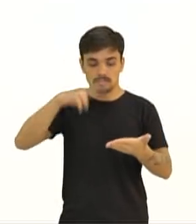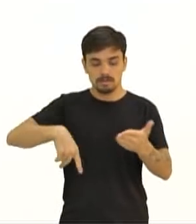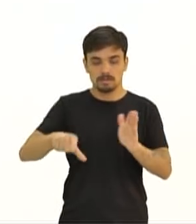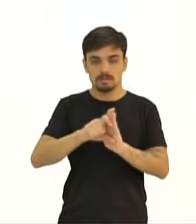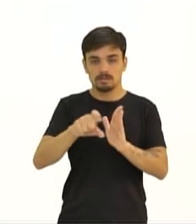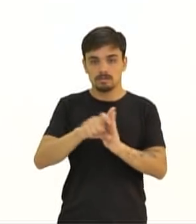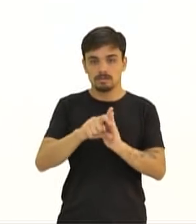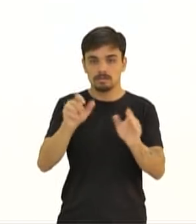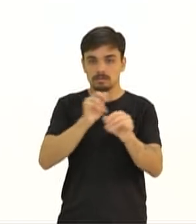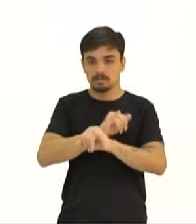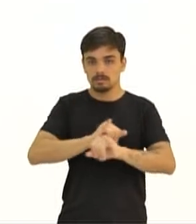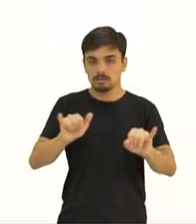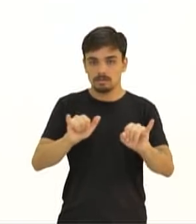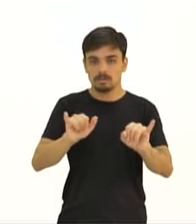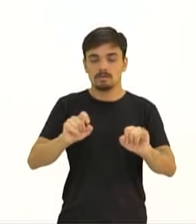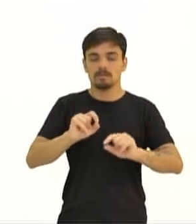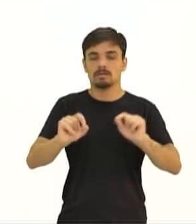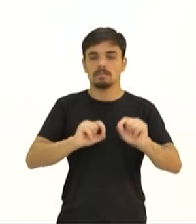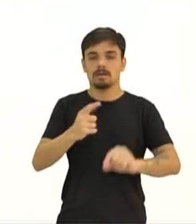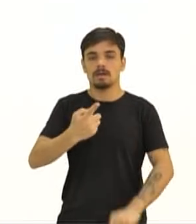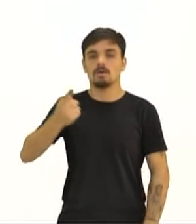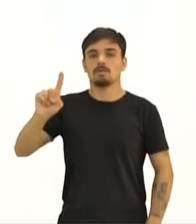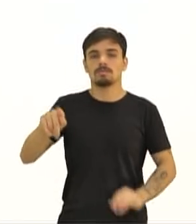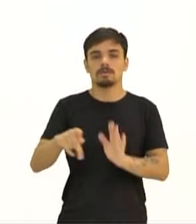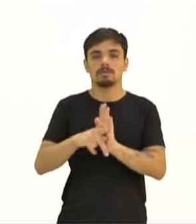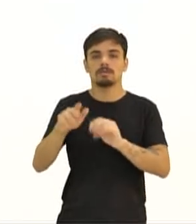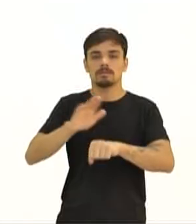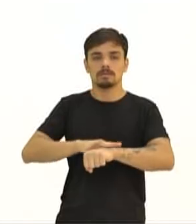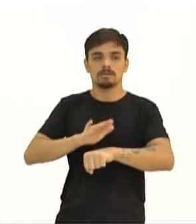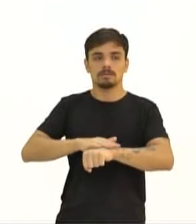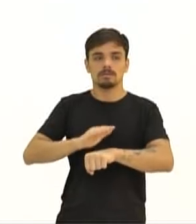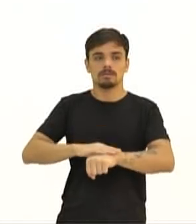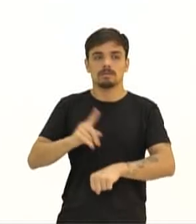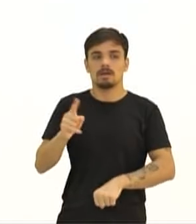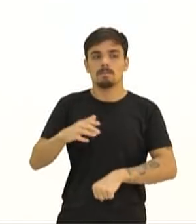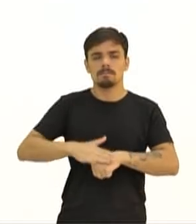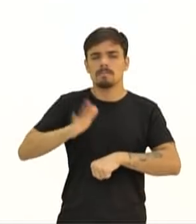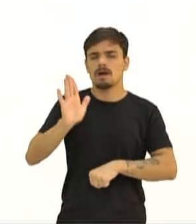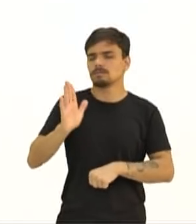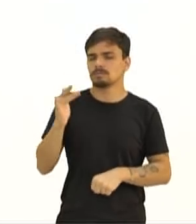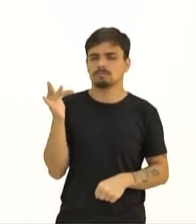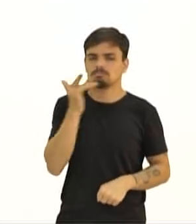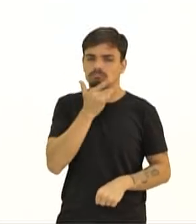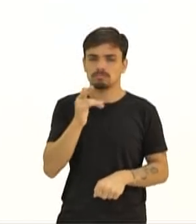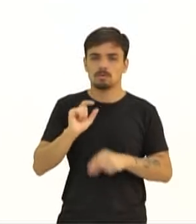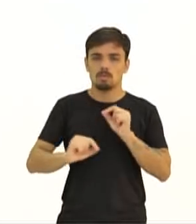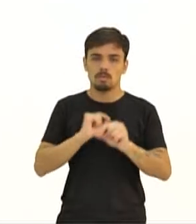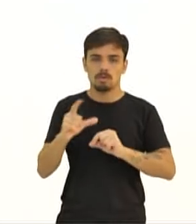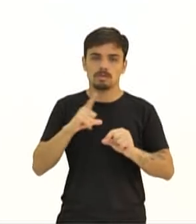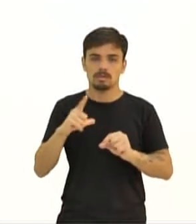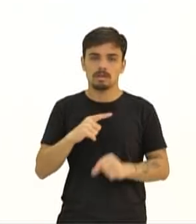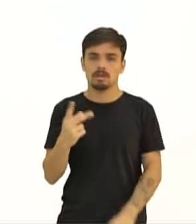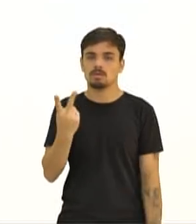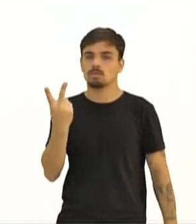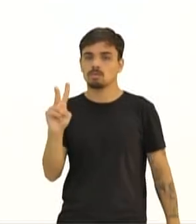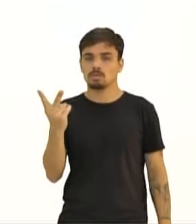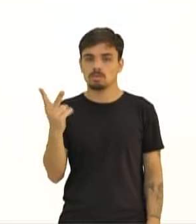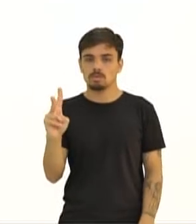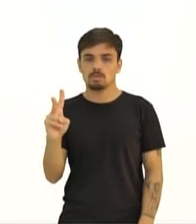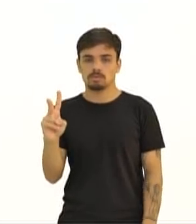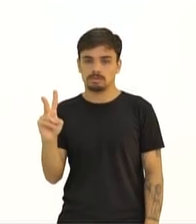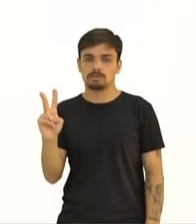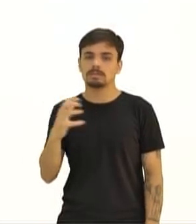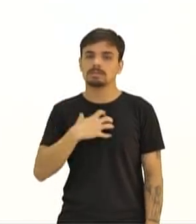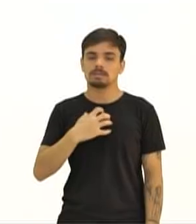o que diz o anúncio. E o último período, olha só, e muito mais gostosa, apresenta um duplo sentido.